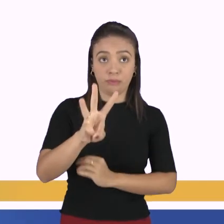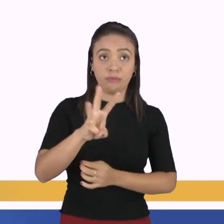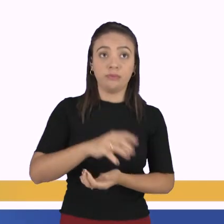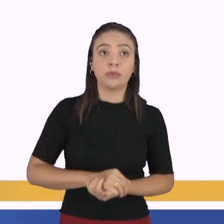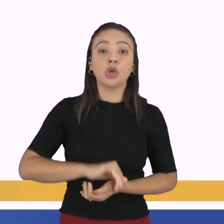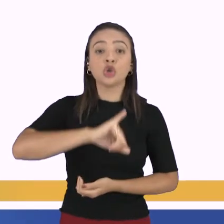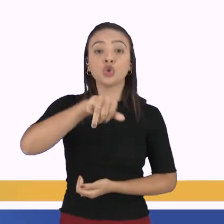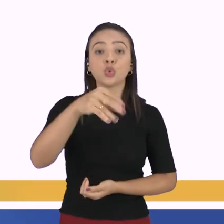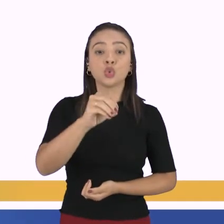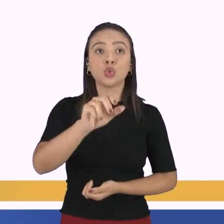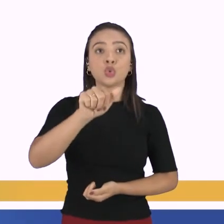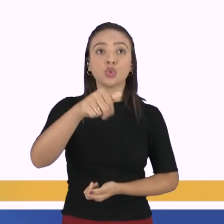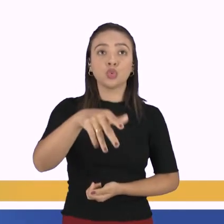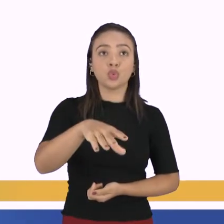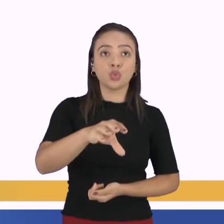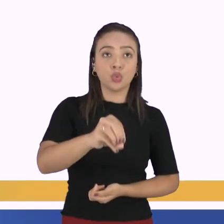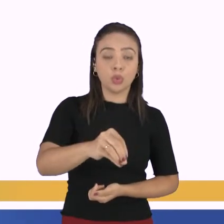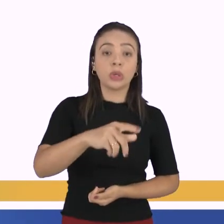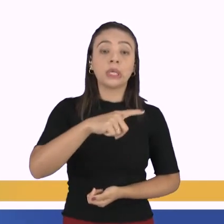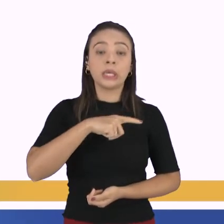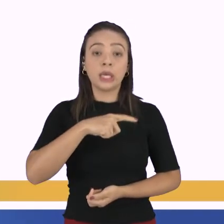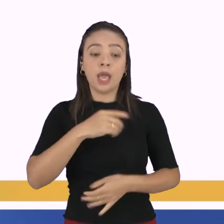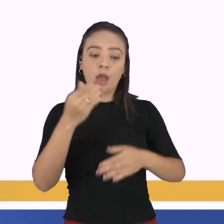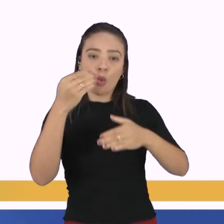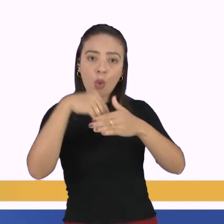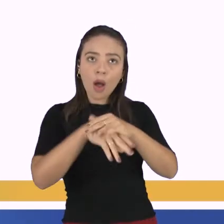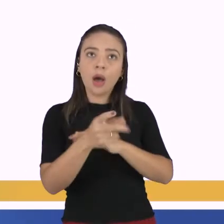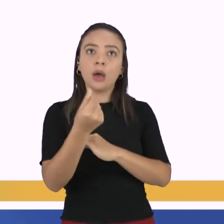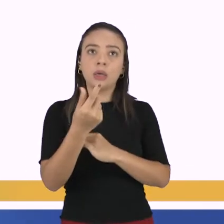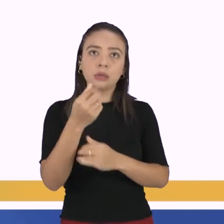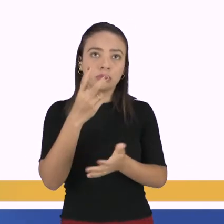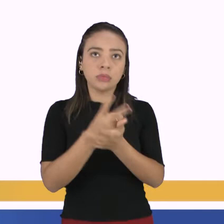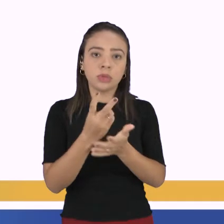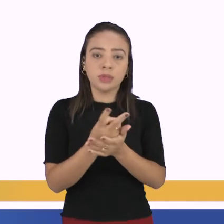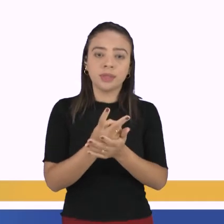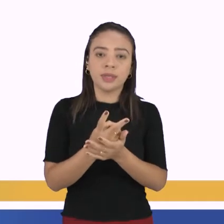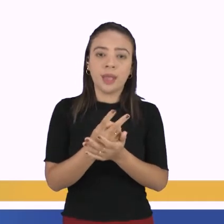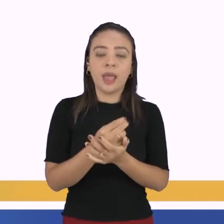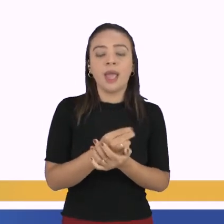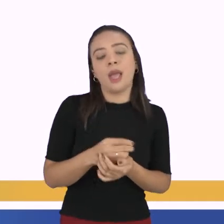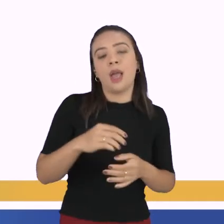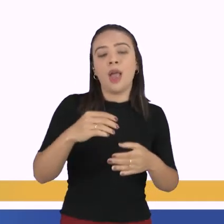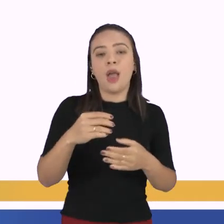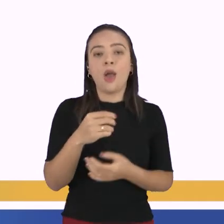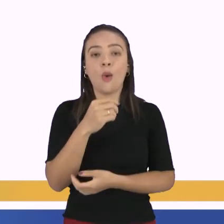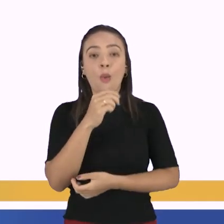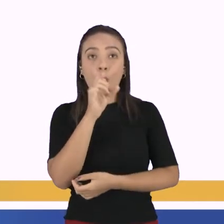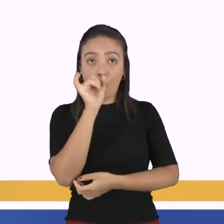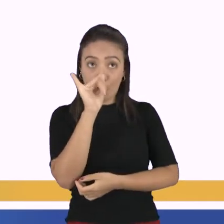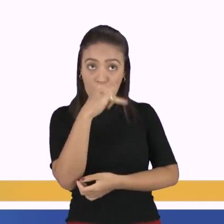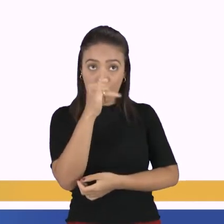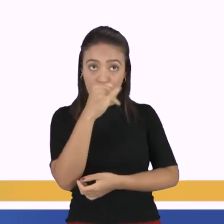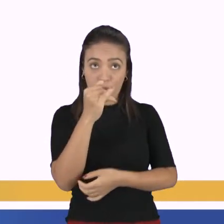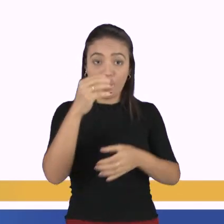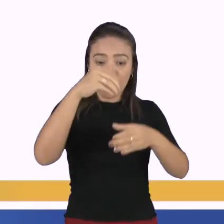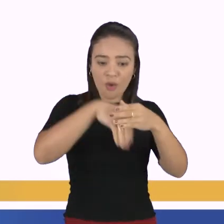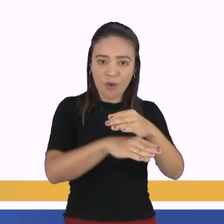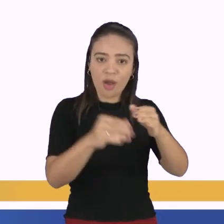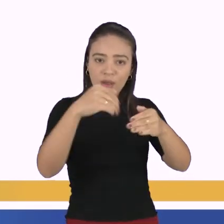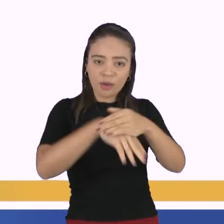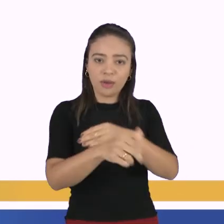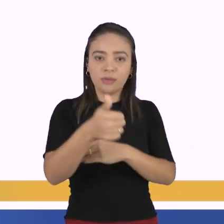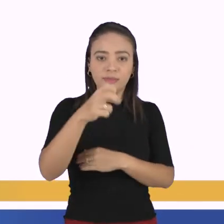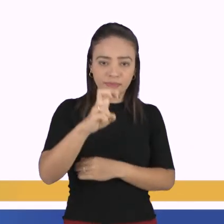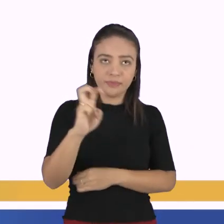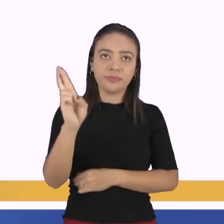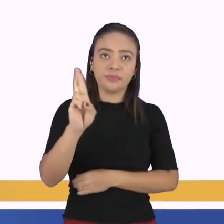Exercício 3. João tem em seu cofrinho, cujo formato é um porco, a quantia de R$15. Ele